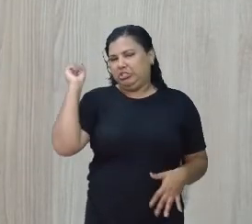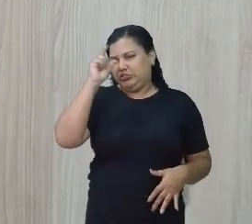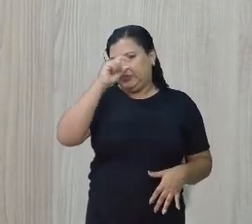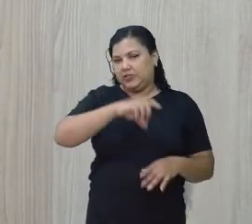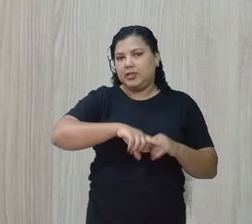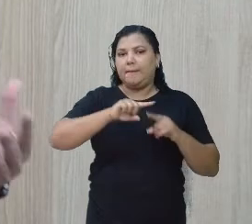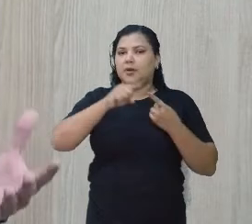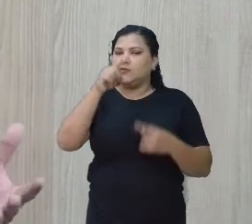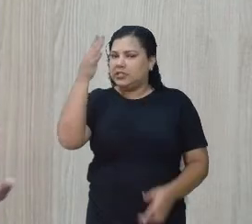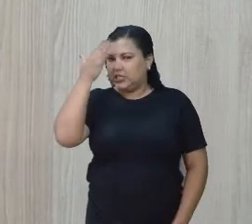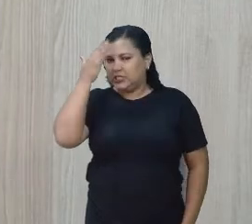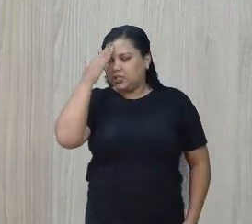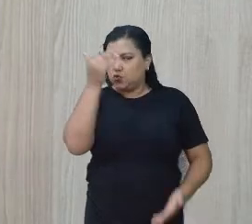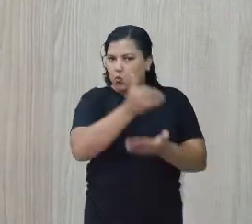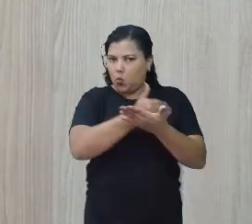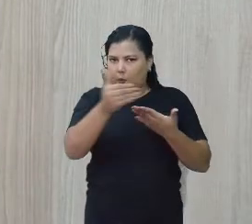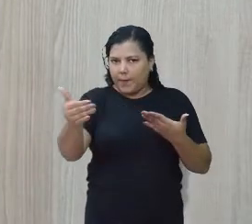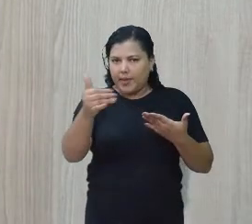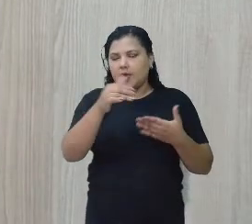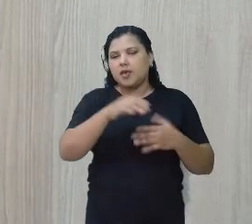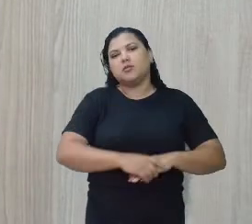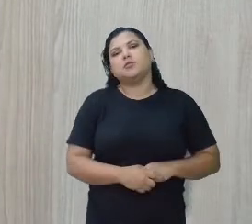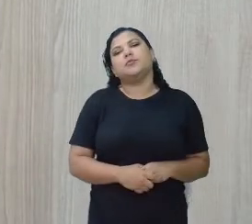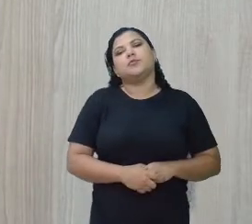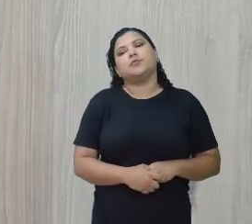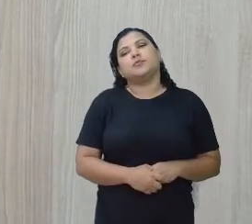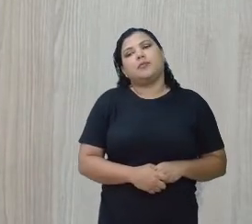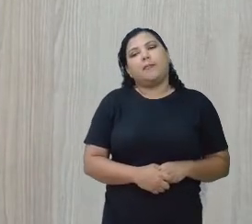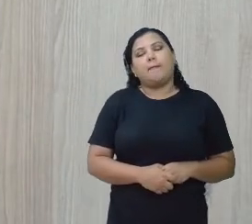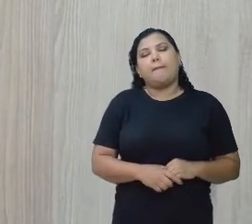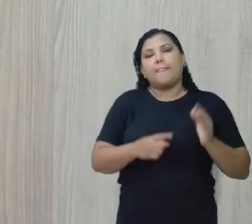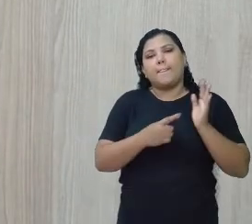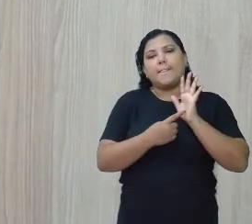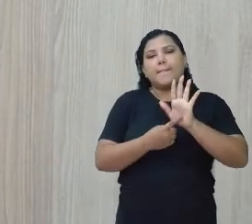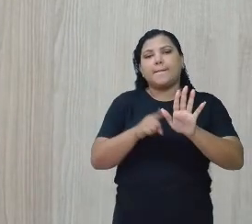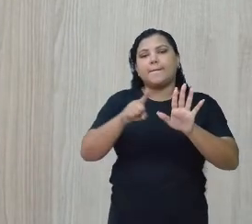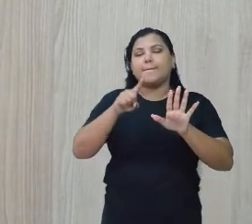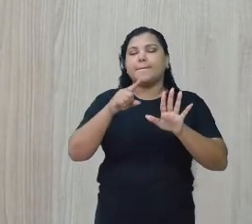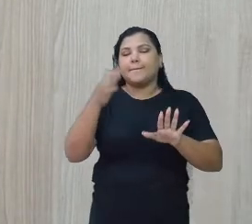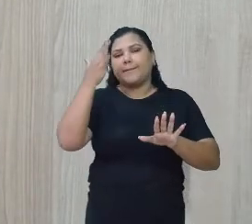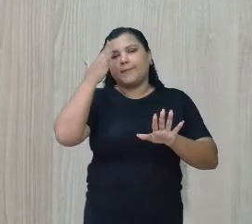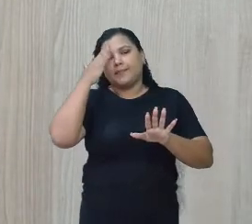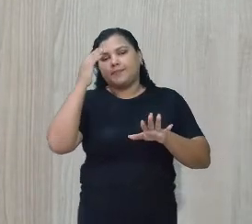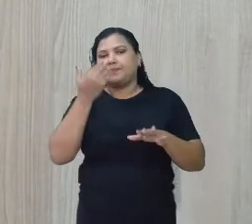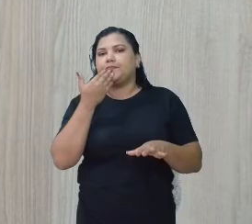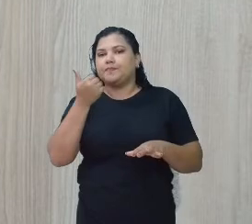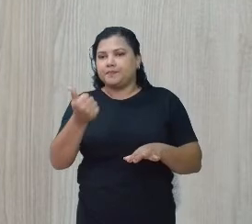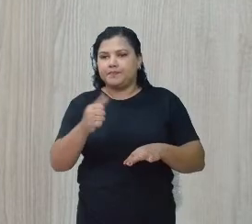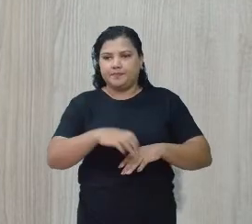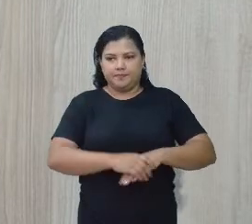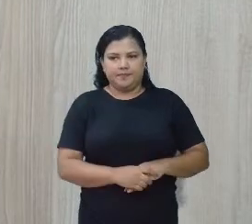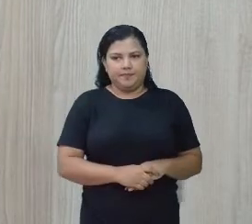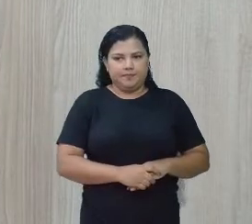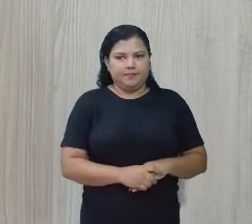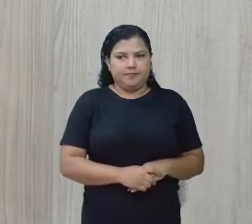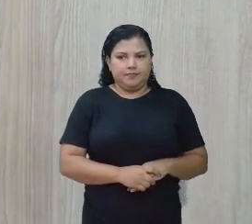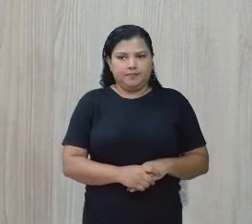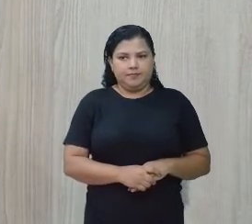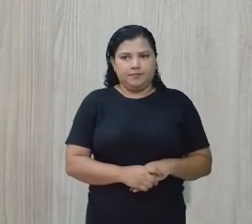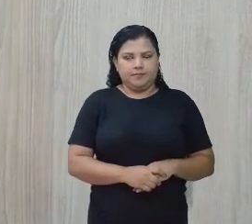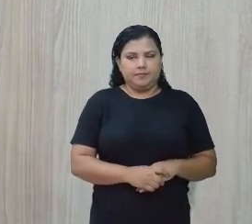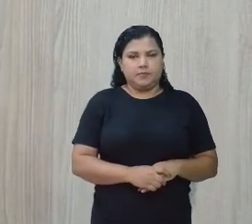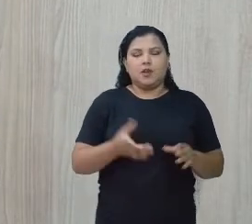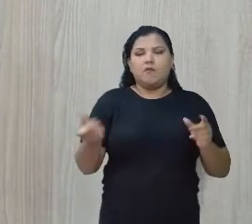se você entende o começo, né, que estamos te explicando agora, lá na frente você vai entender melhor também, tá bom? Então eu vou voltar